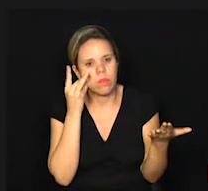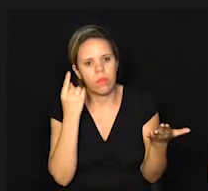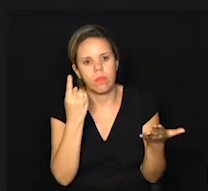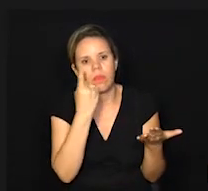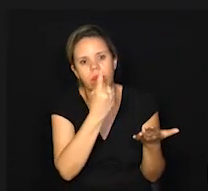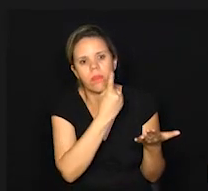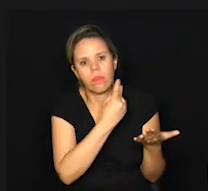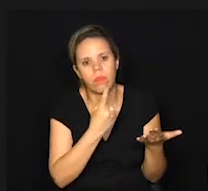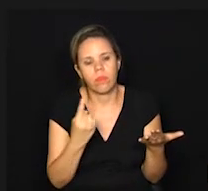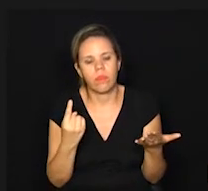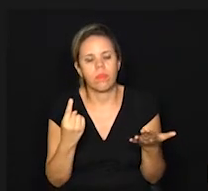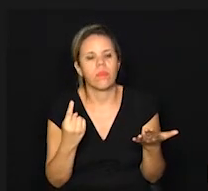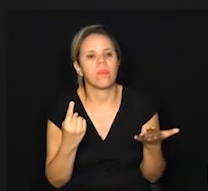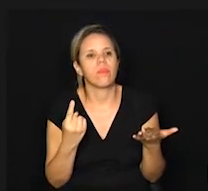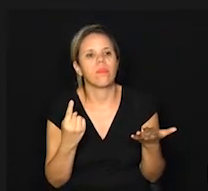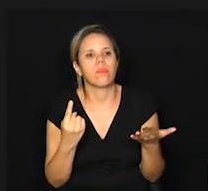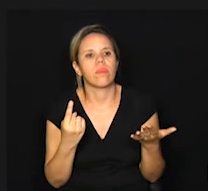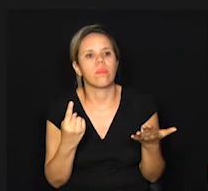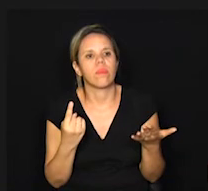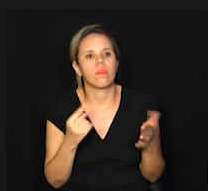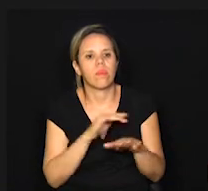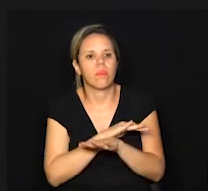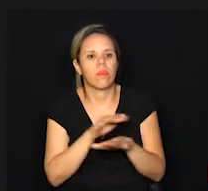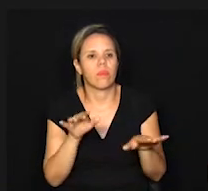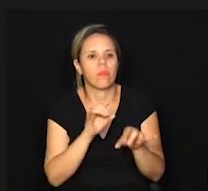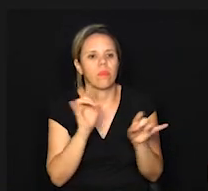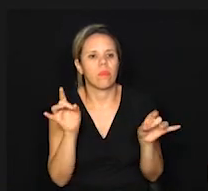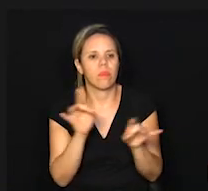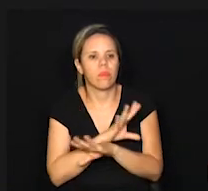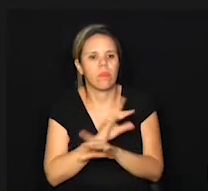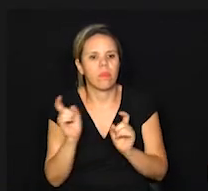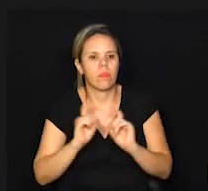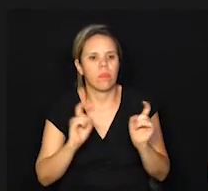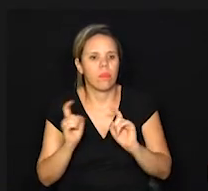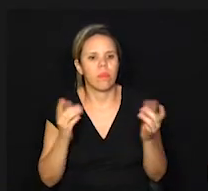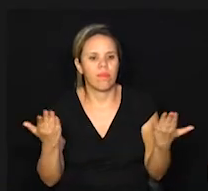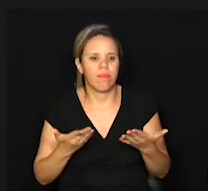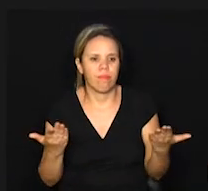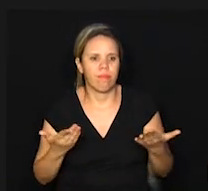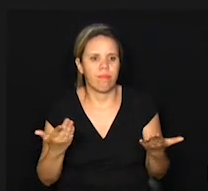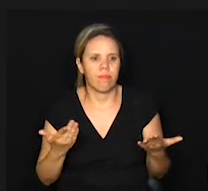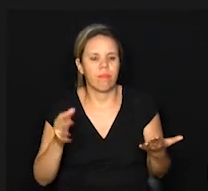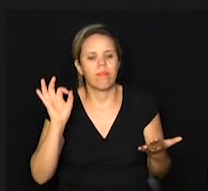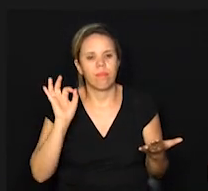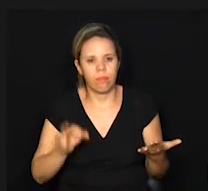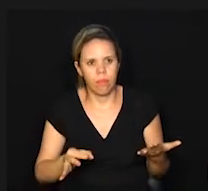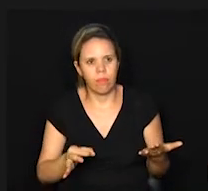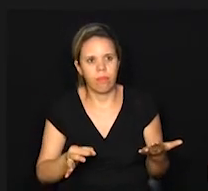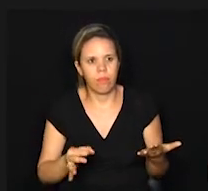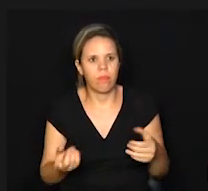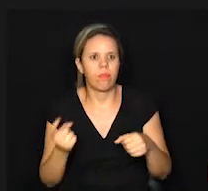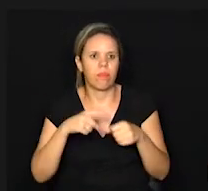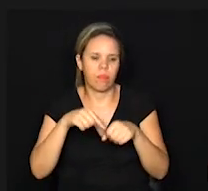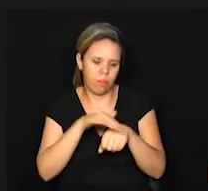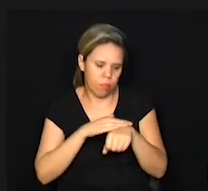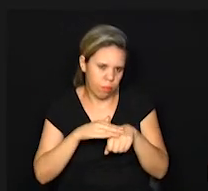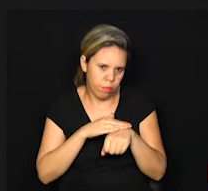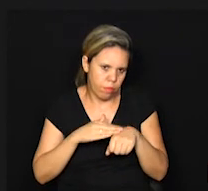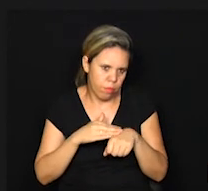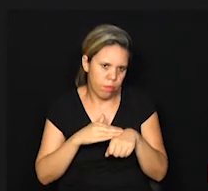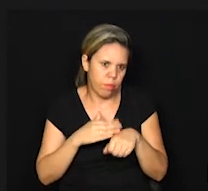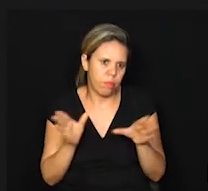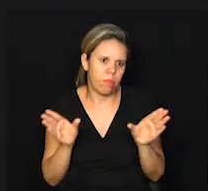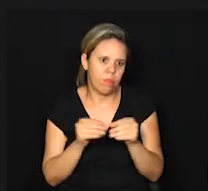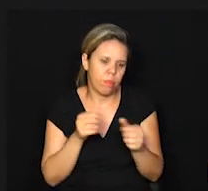todos e de todas e declaro encerrado esta reunião de hoje. Mas, com certeza, voltaremos a conversar o mais